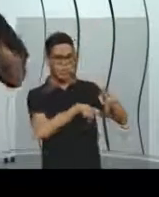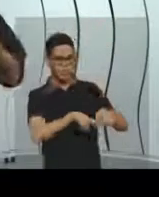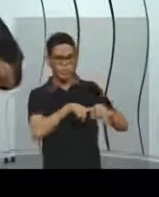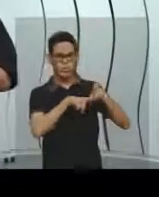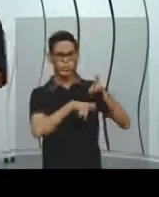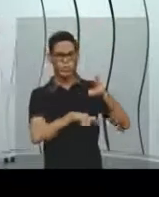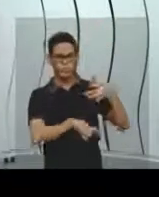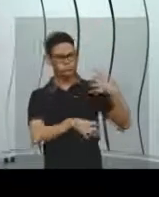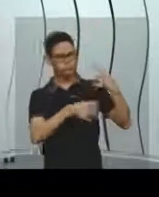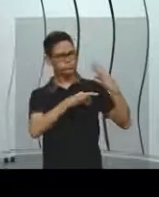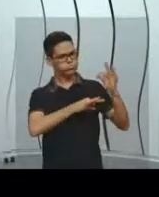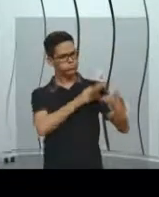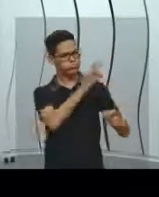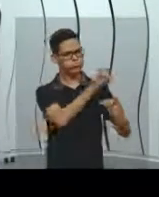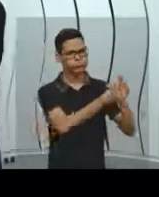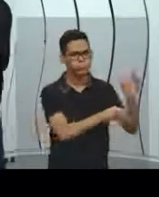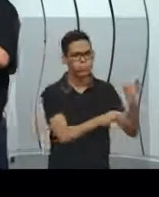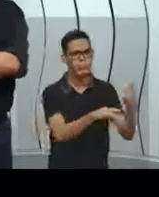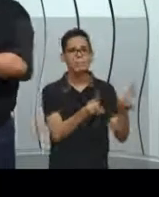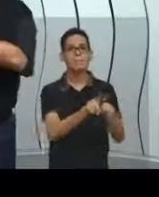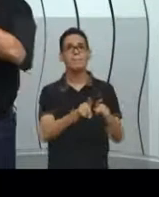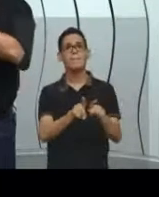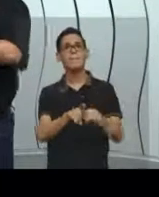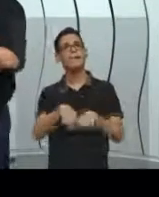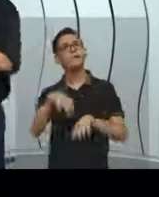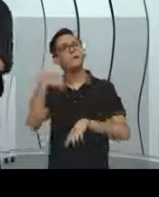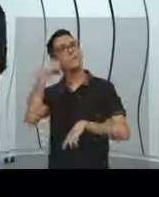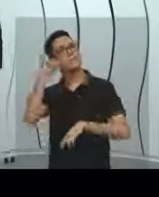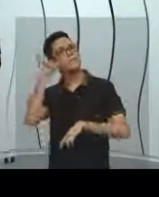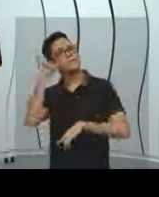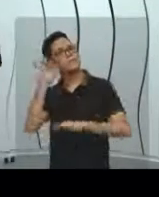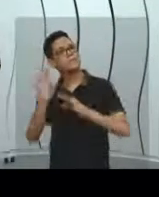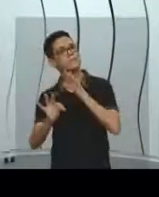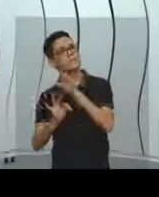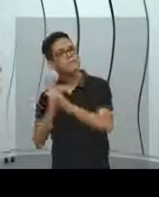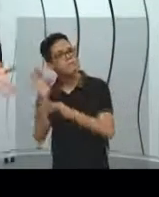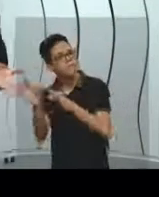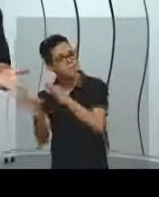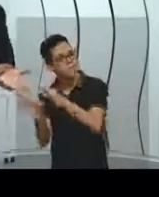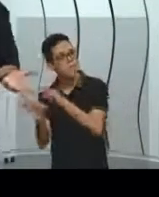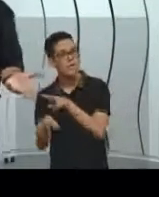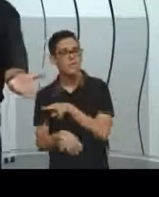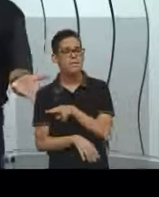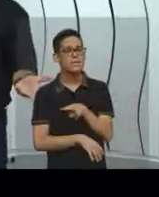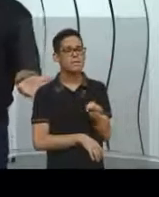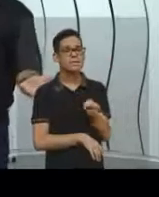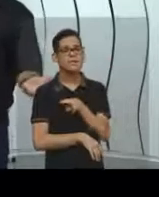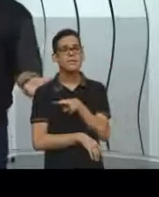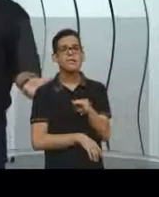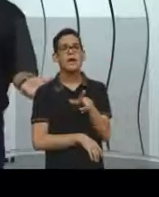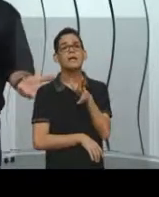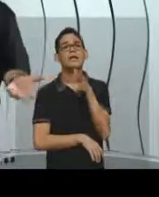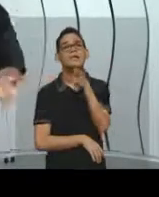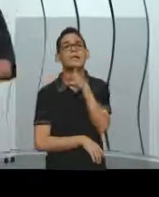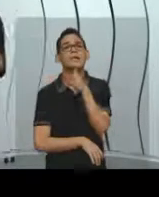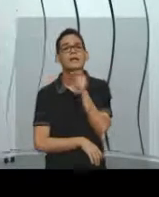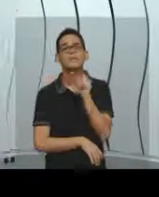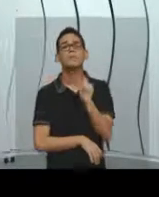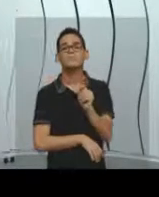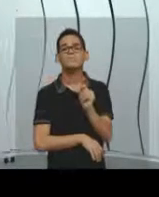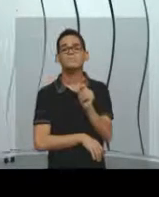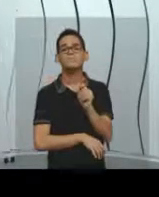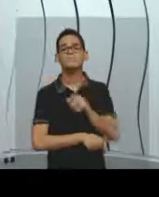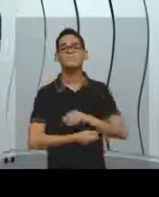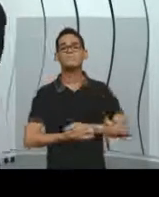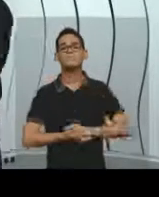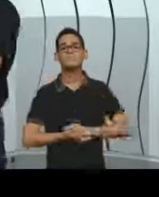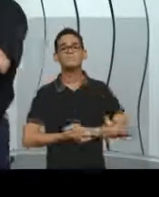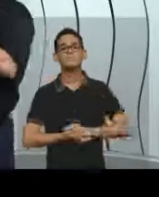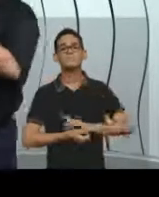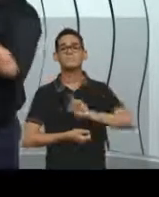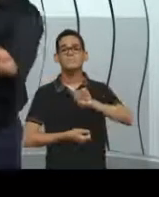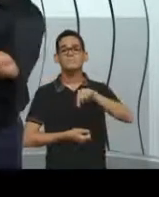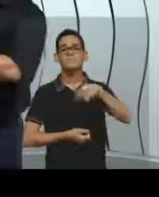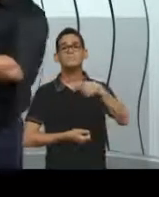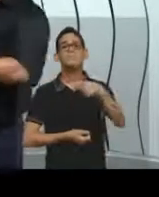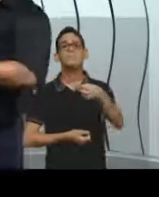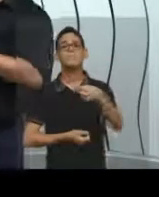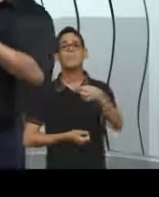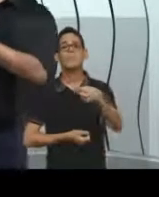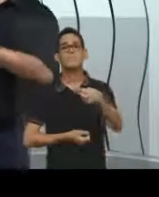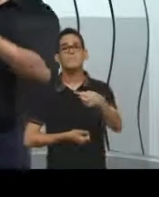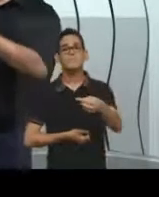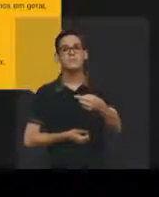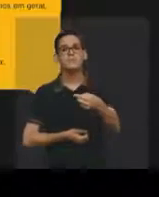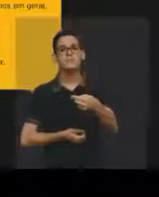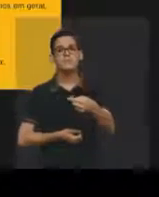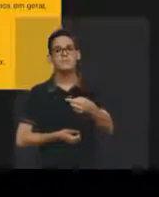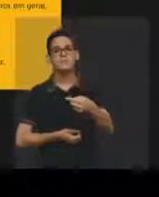se modernizou e também a pecuária, isso levou quase que naturalmente, né, à criação, ao surgimento